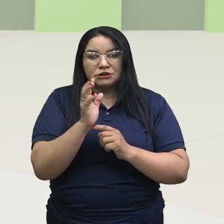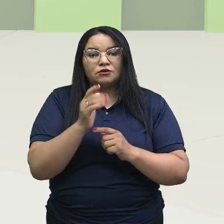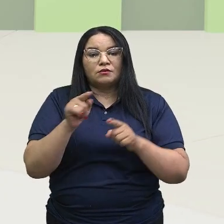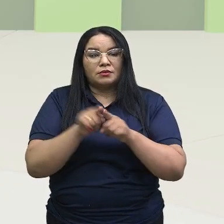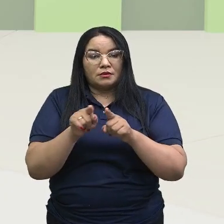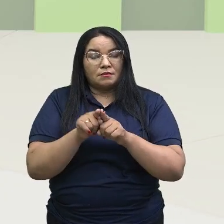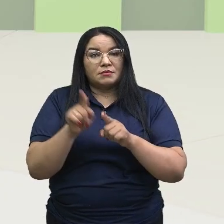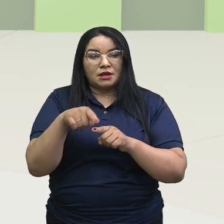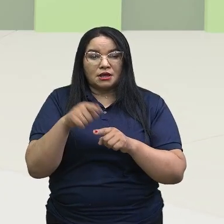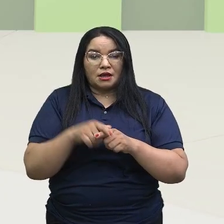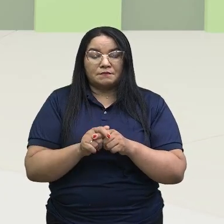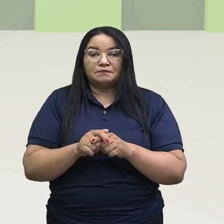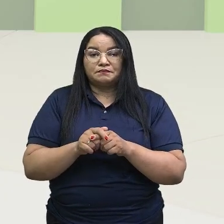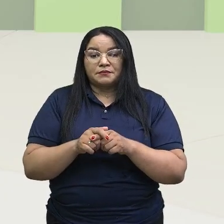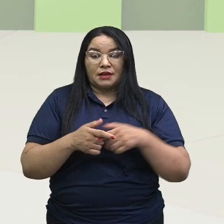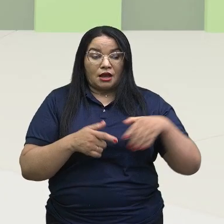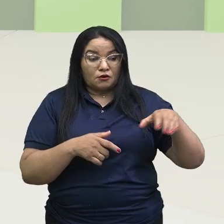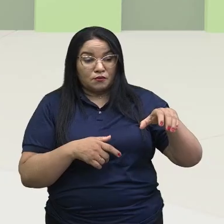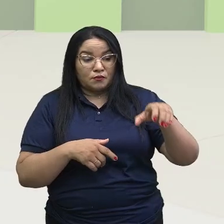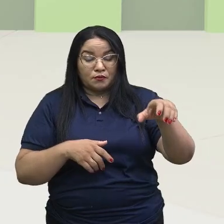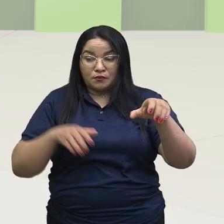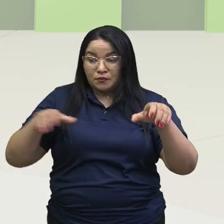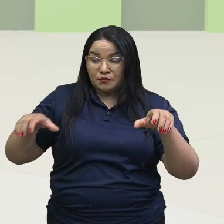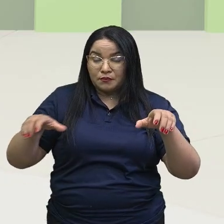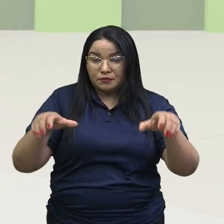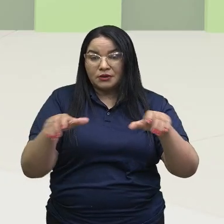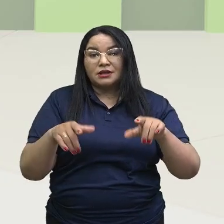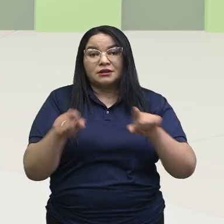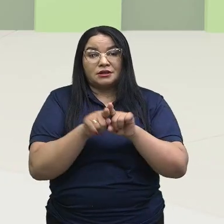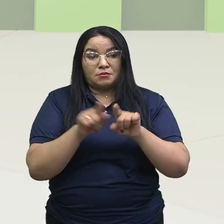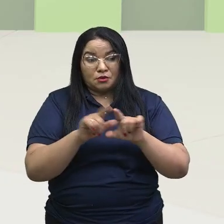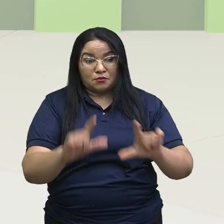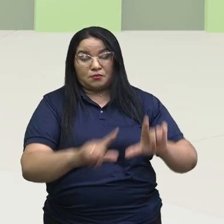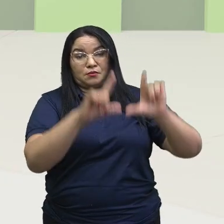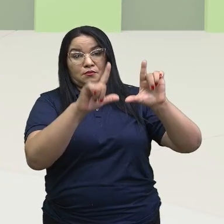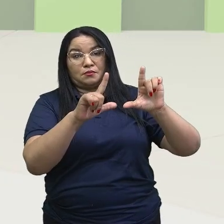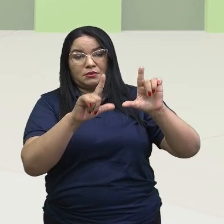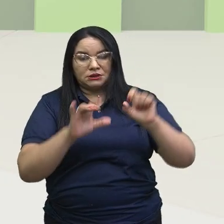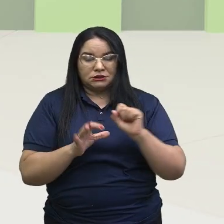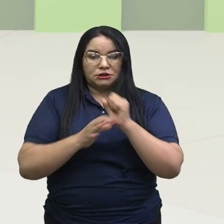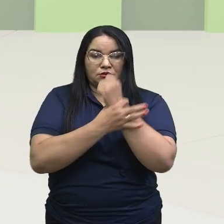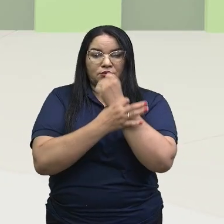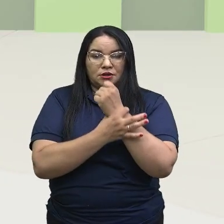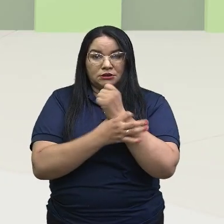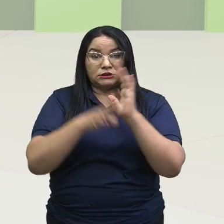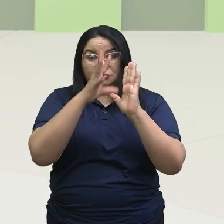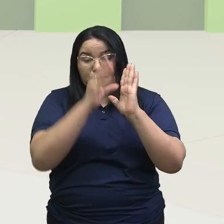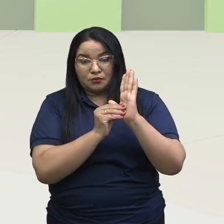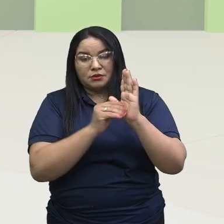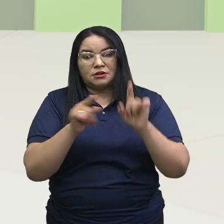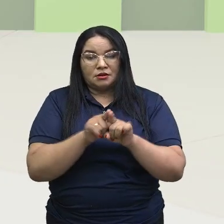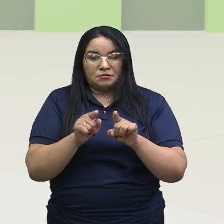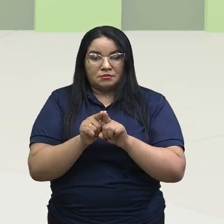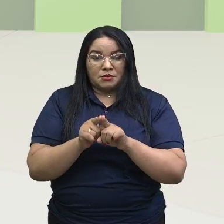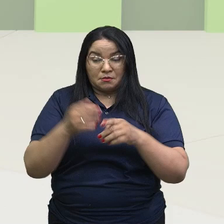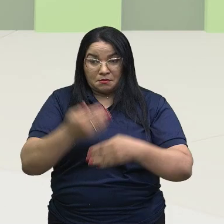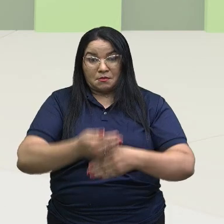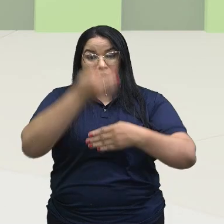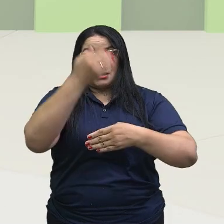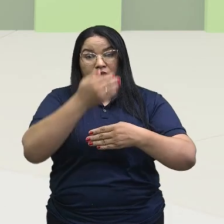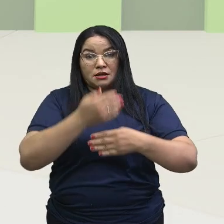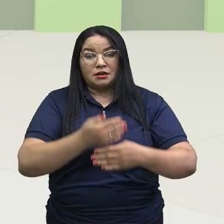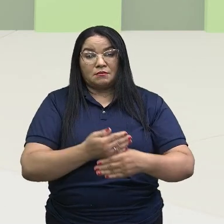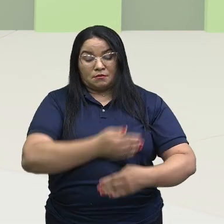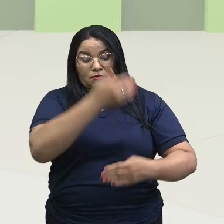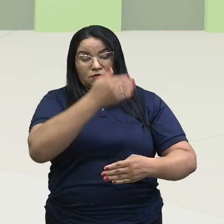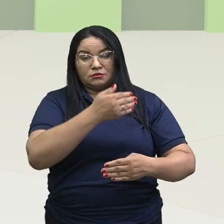exaustora, corrimãos, sinalização de segurança, guarda-roupa, barreiras físicas, sistema de alerta. E